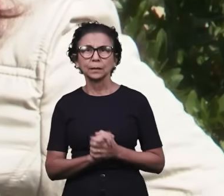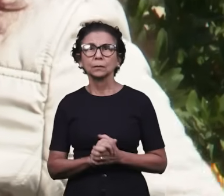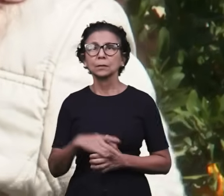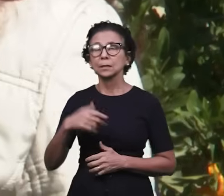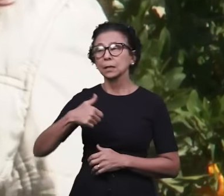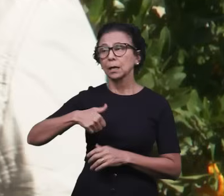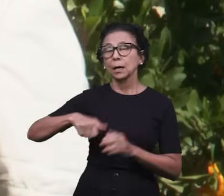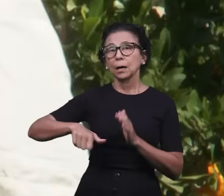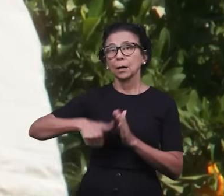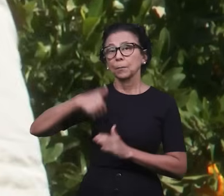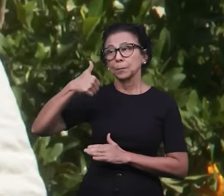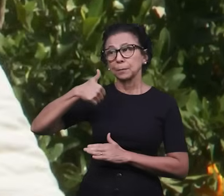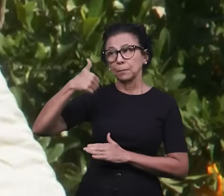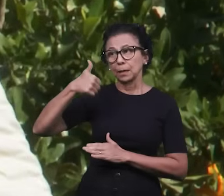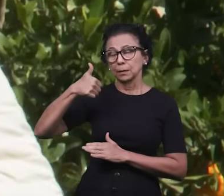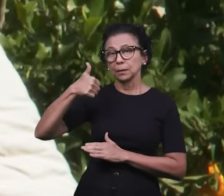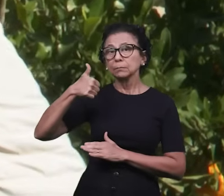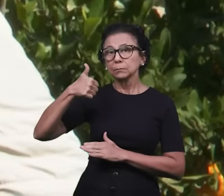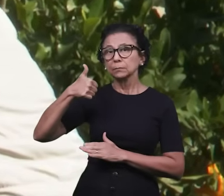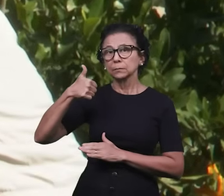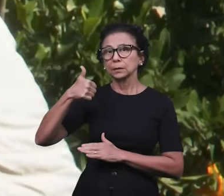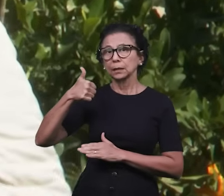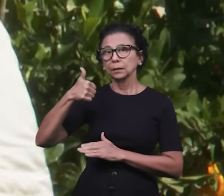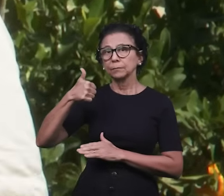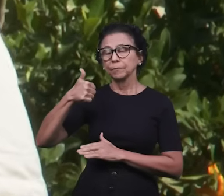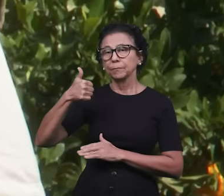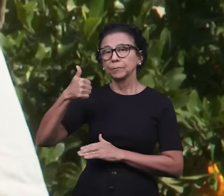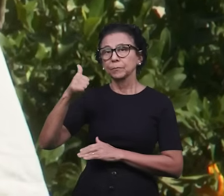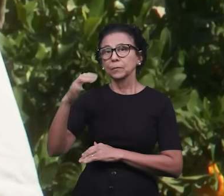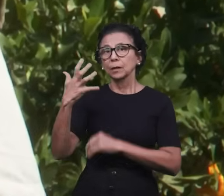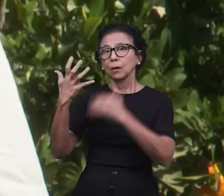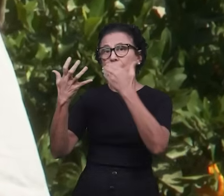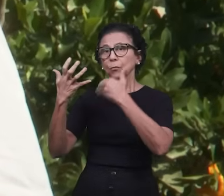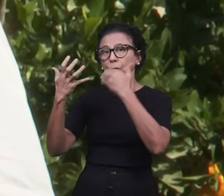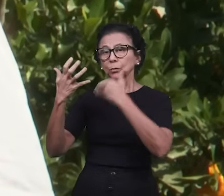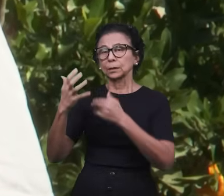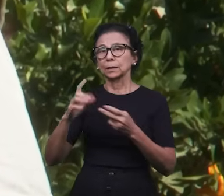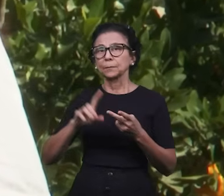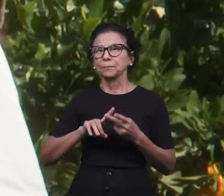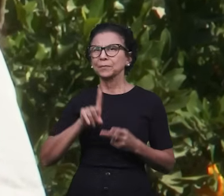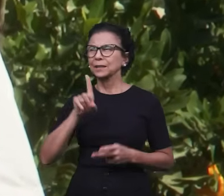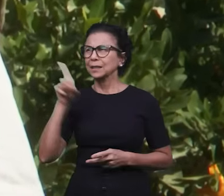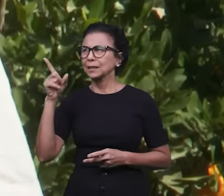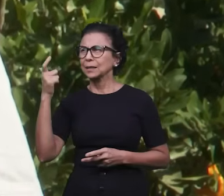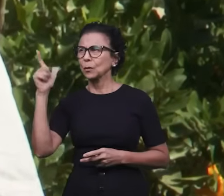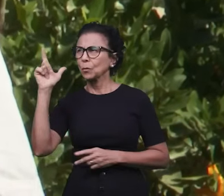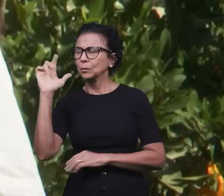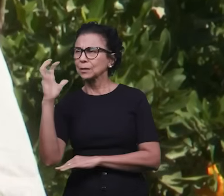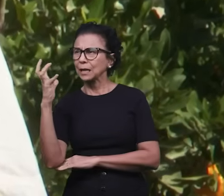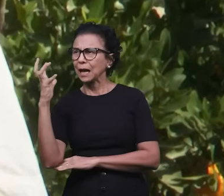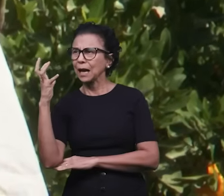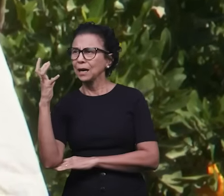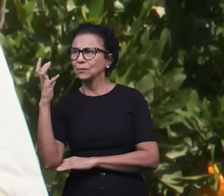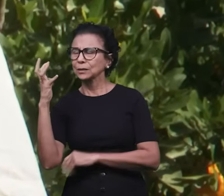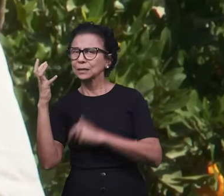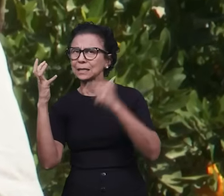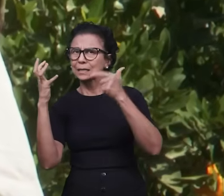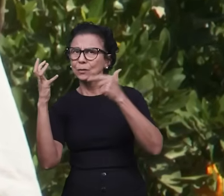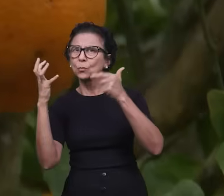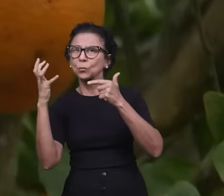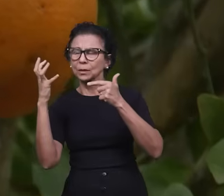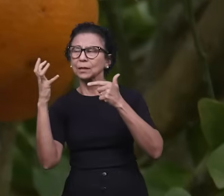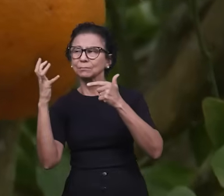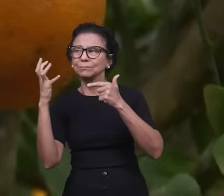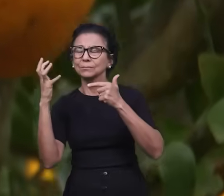intensifique aí a severidade dessa doença, principalmente a questão de temperatura um pouco mais elevada e a quantidade de